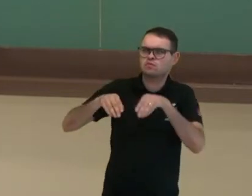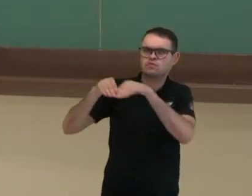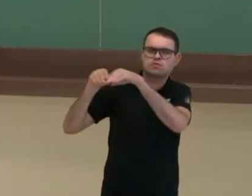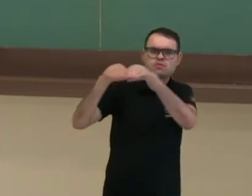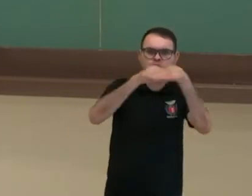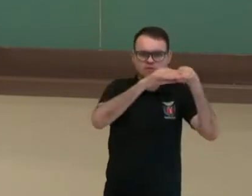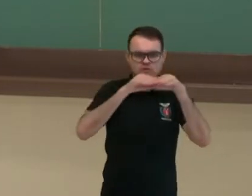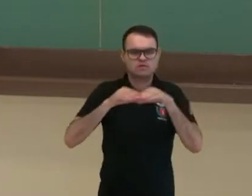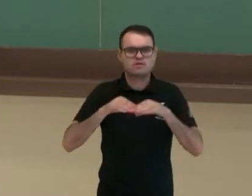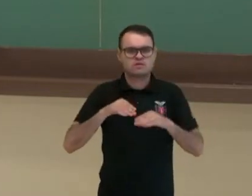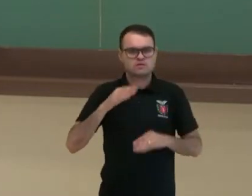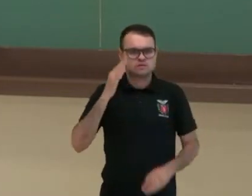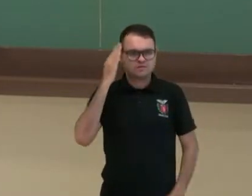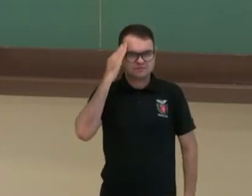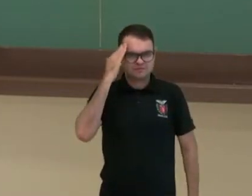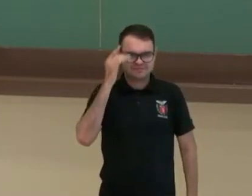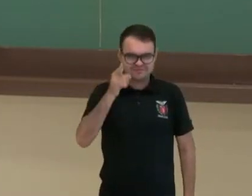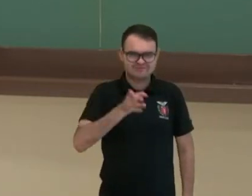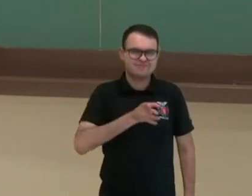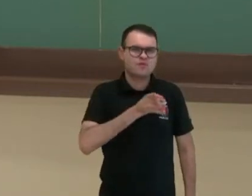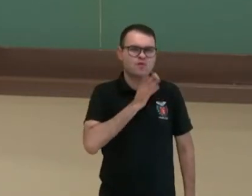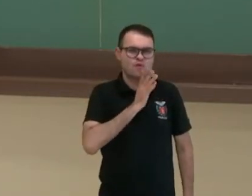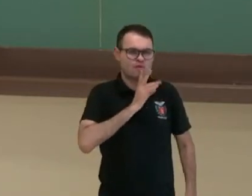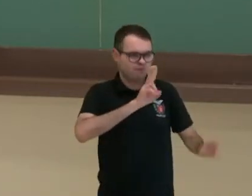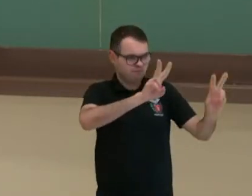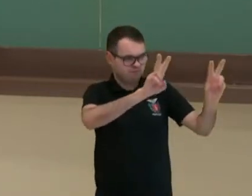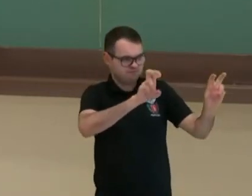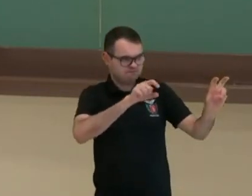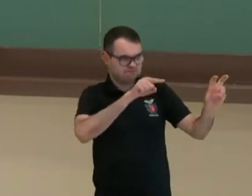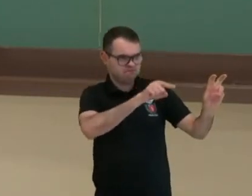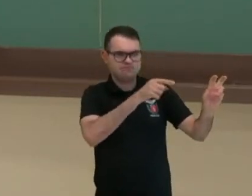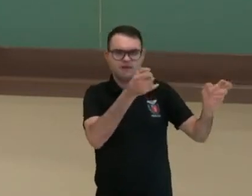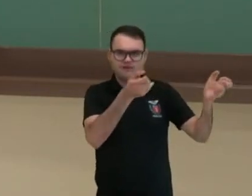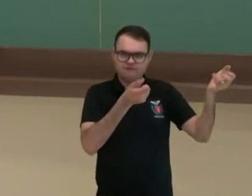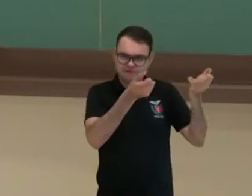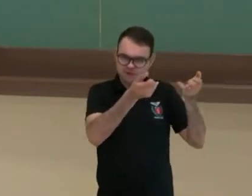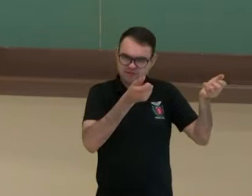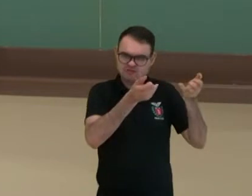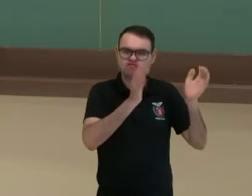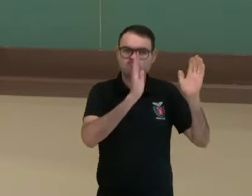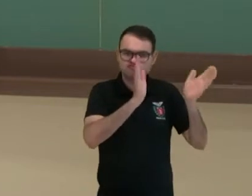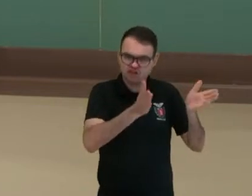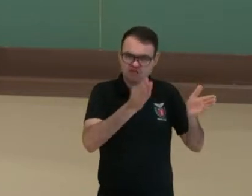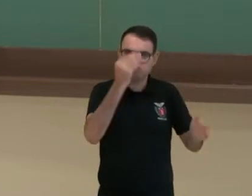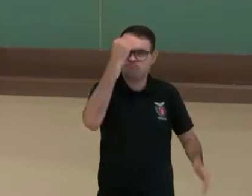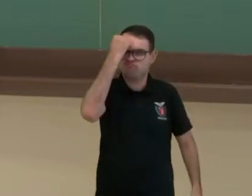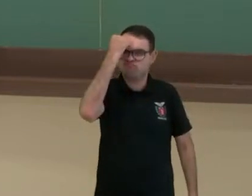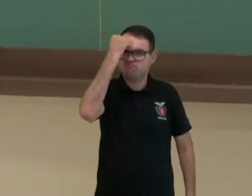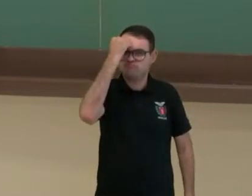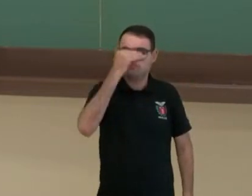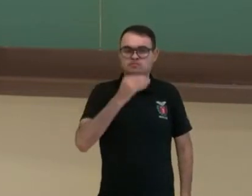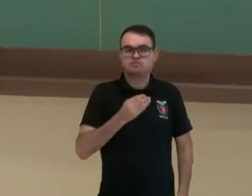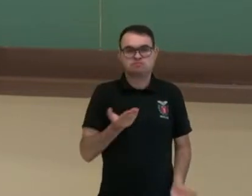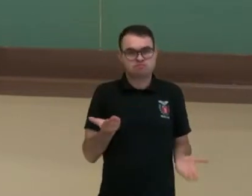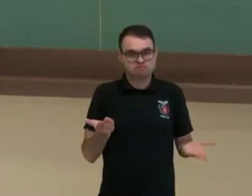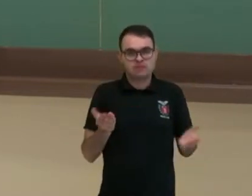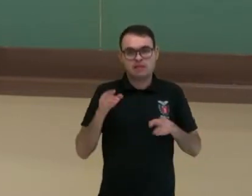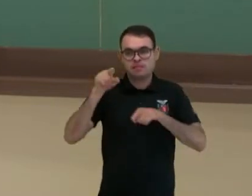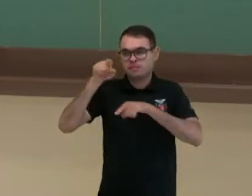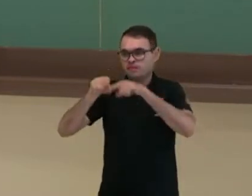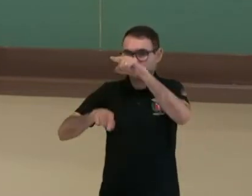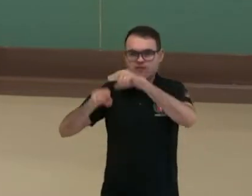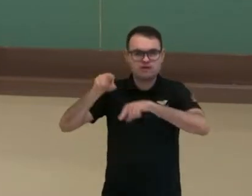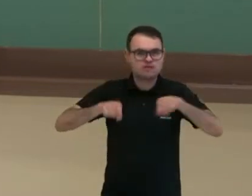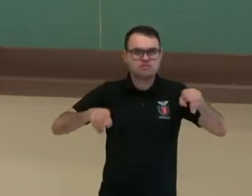Sabe quando você já conhece um determinado assunto, uma informação? Então, nivelamento é isso.